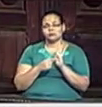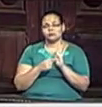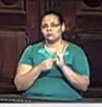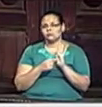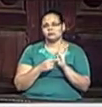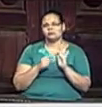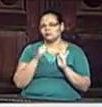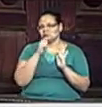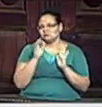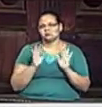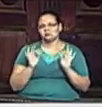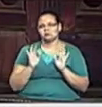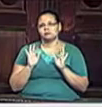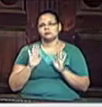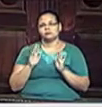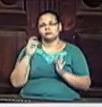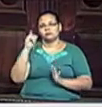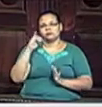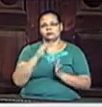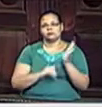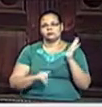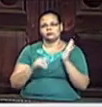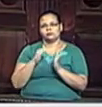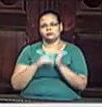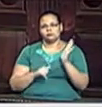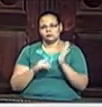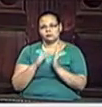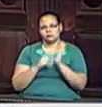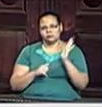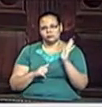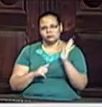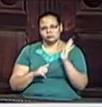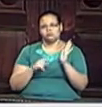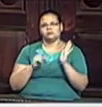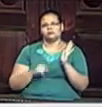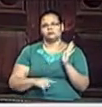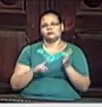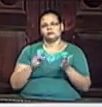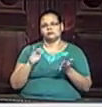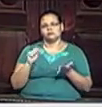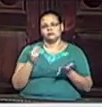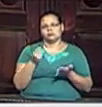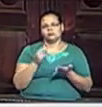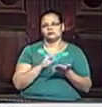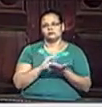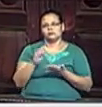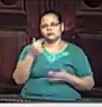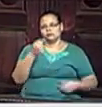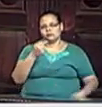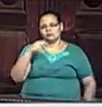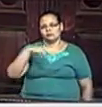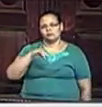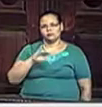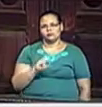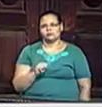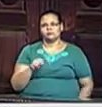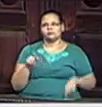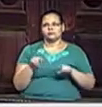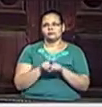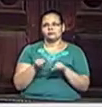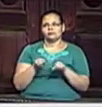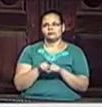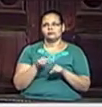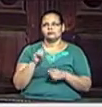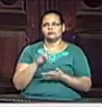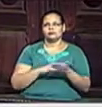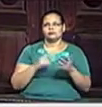líquida. Se tirar daí, da receita corrente líquida, esses 7 bilhões, também as contas